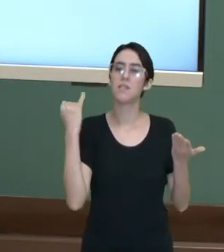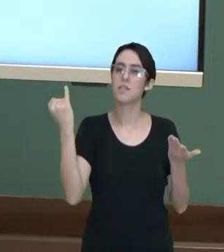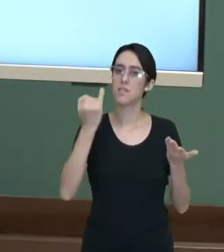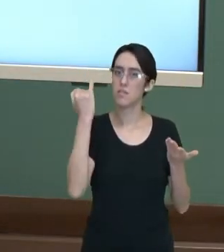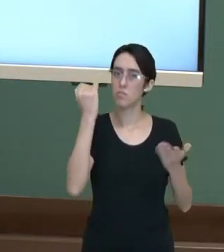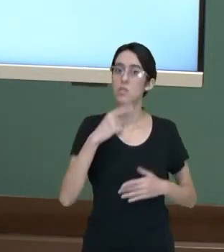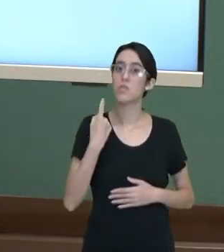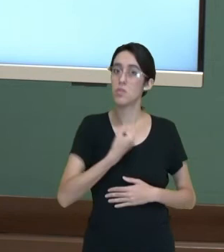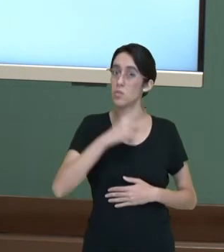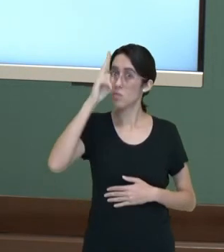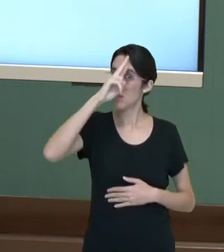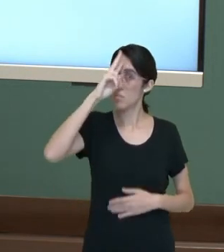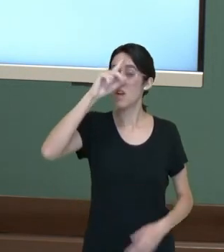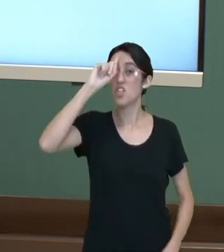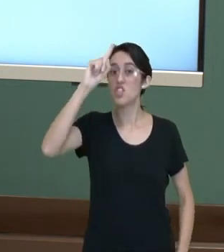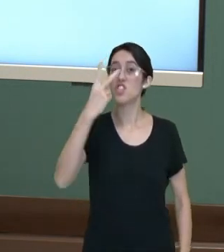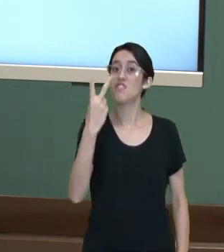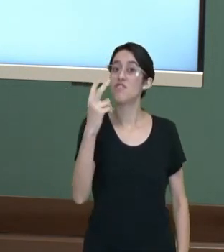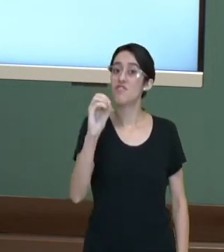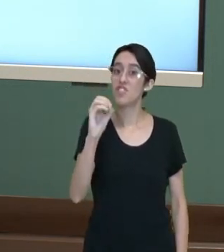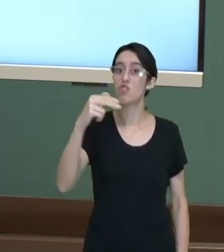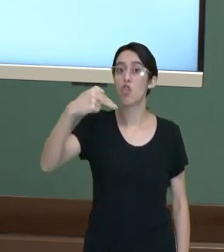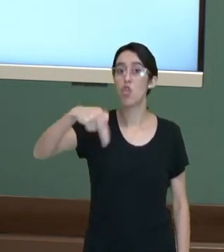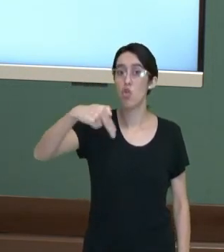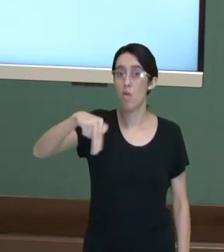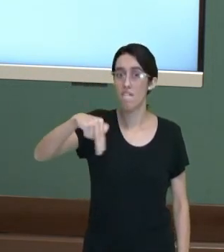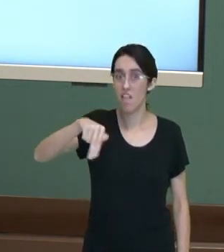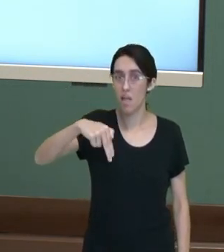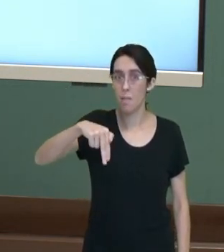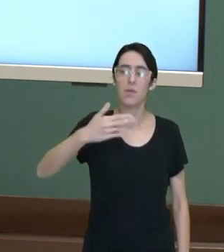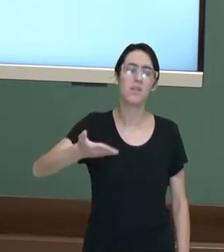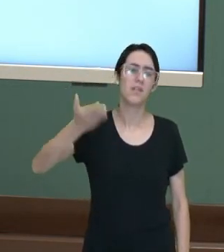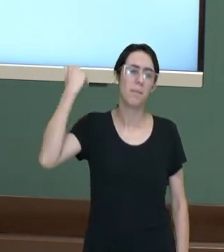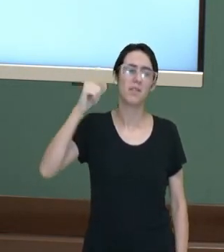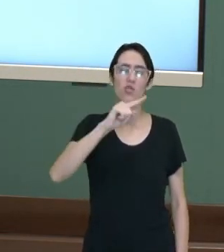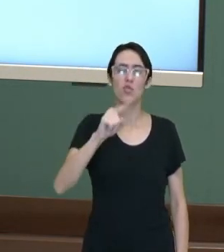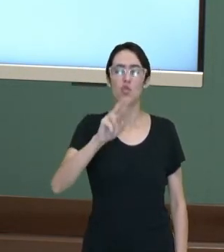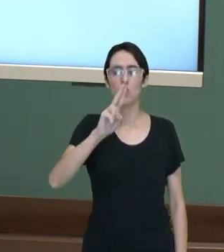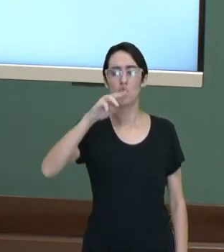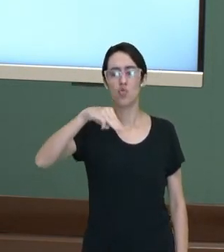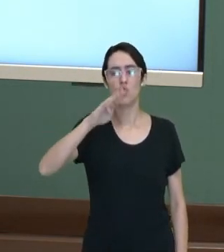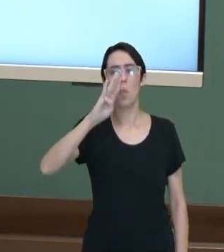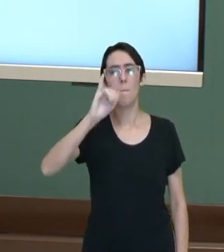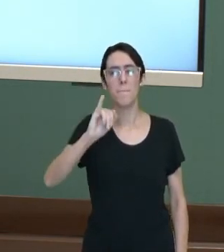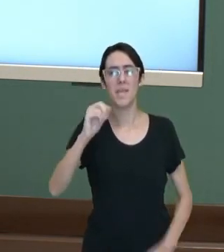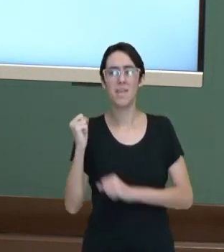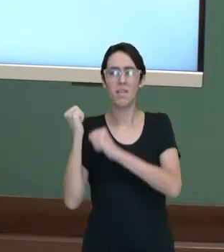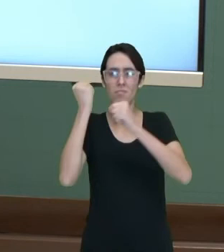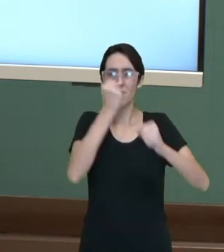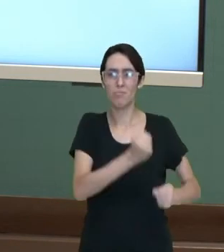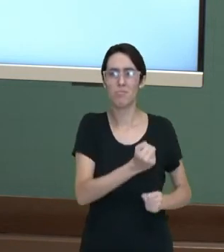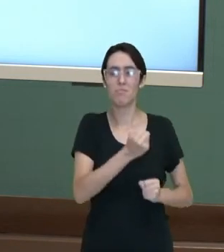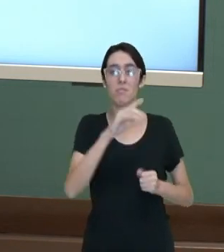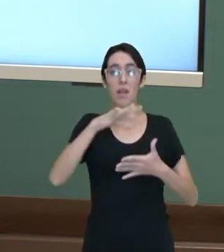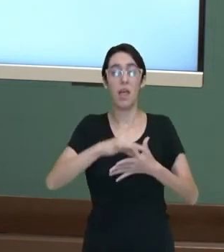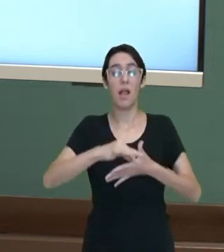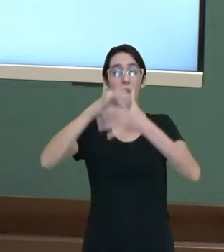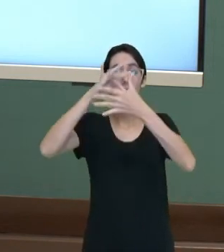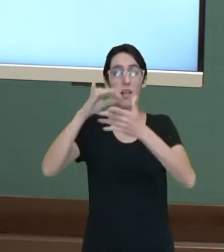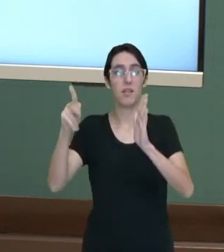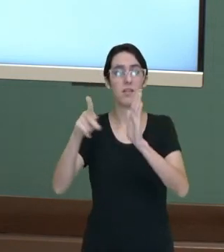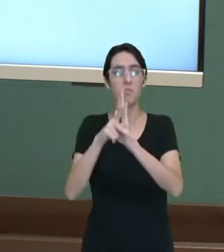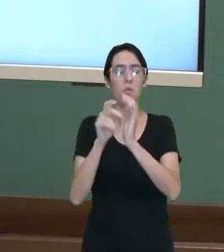no dia 20 de novembro, né? Dia em que Zumbi dos Palmares, grande líder do movimento, né,